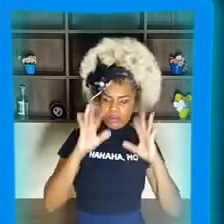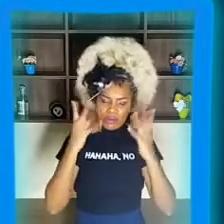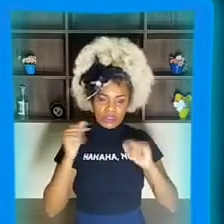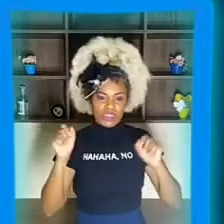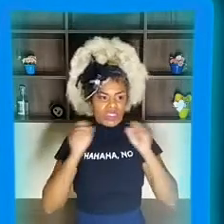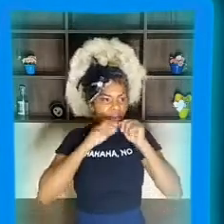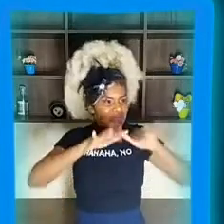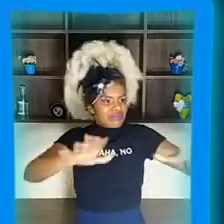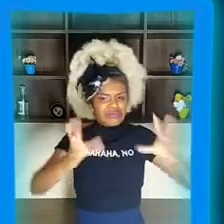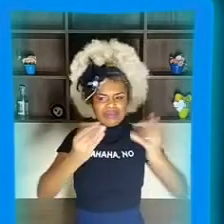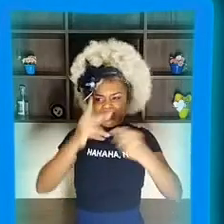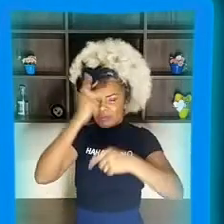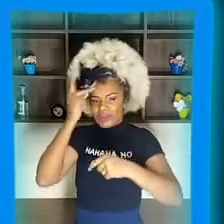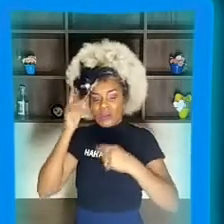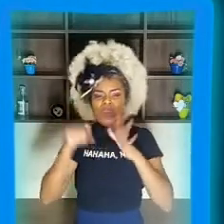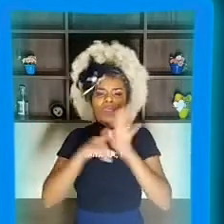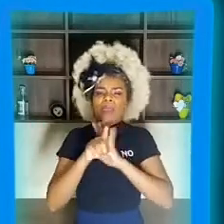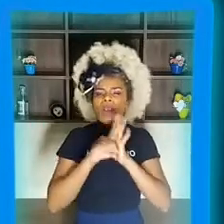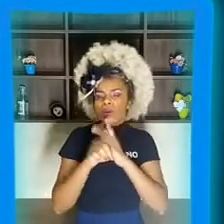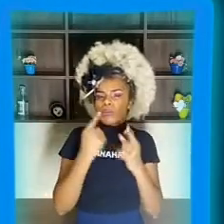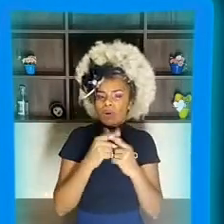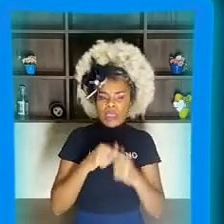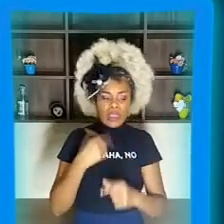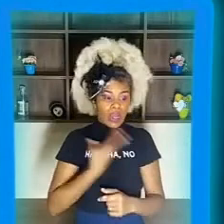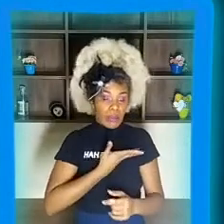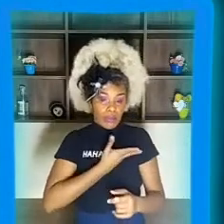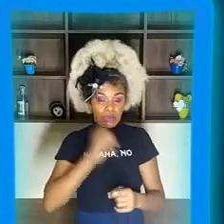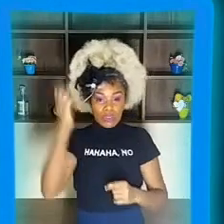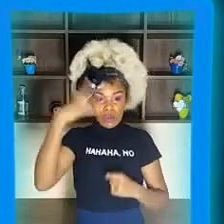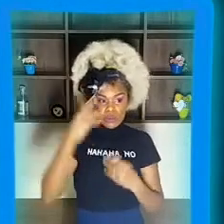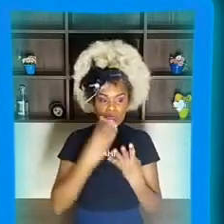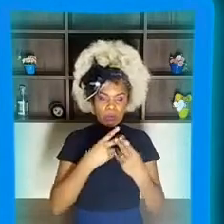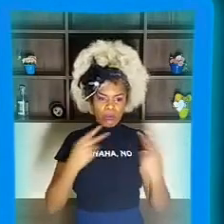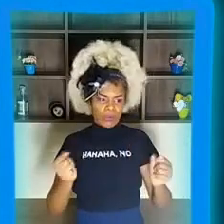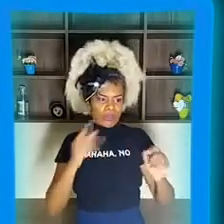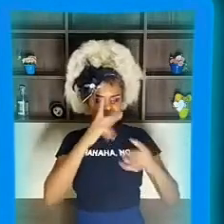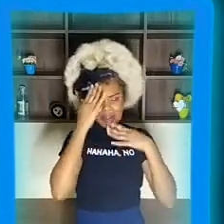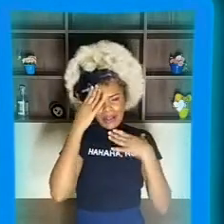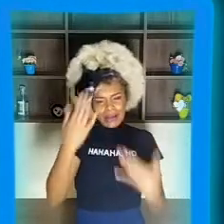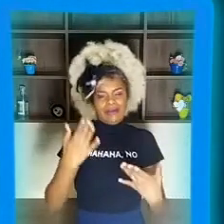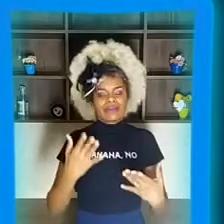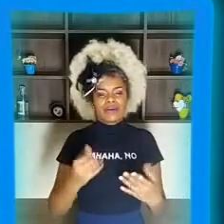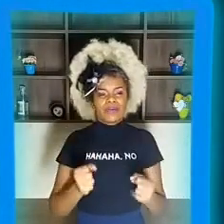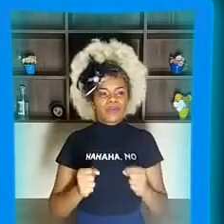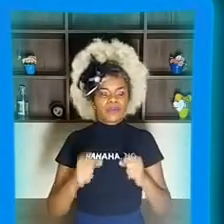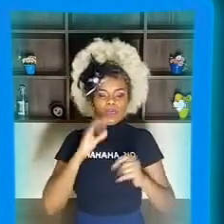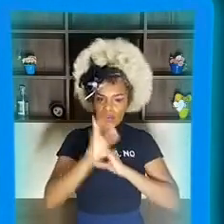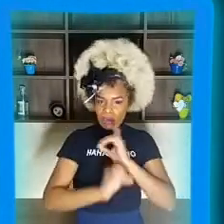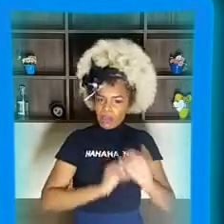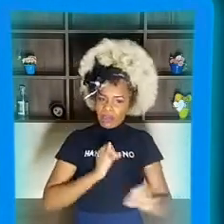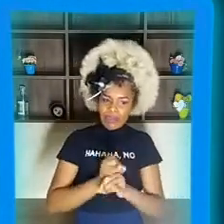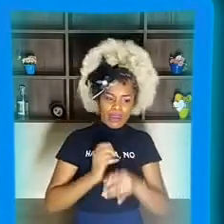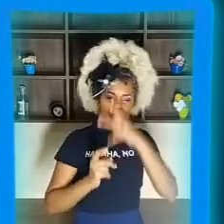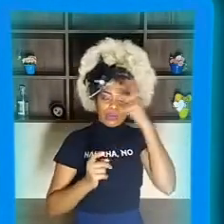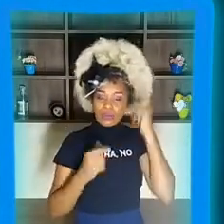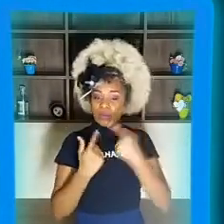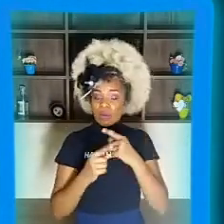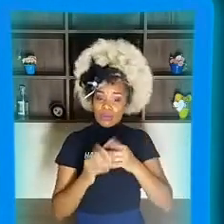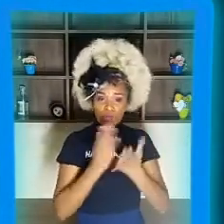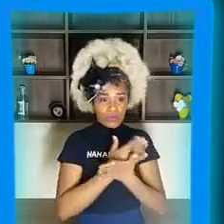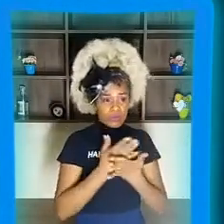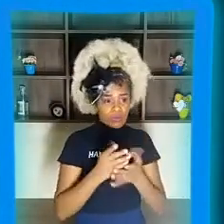tanta gente assim? Eu te pergunto isso porque a gente, Amigos da Luz, tem muito essa gratidão, sabe? Com a internet, com as pessoas, porque a gente começou a